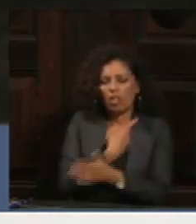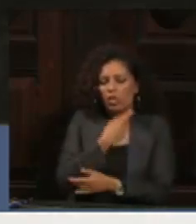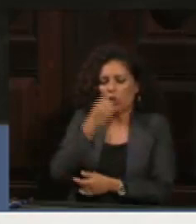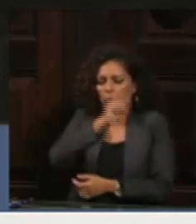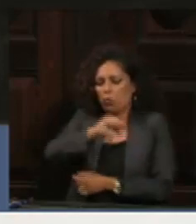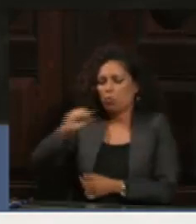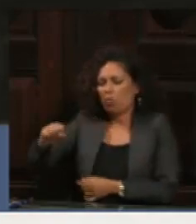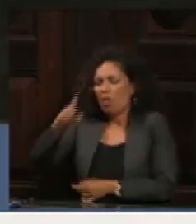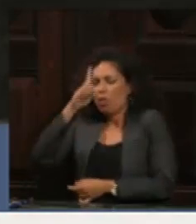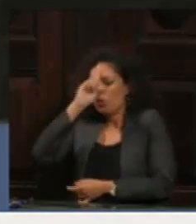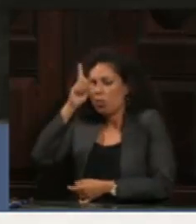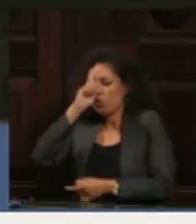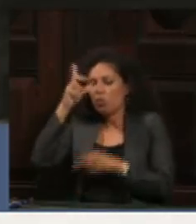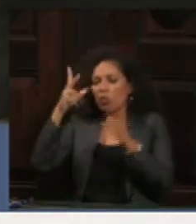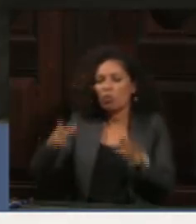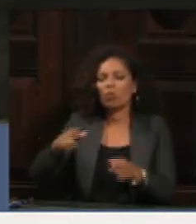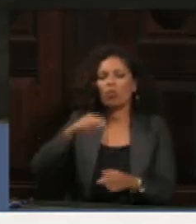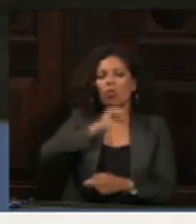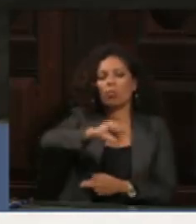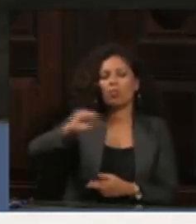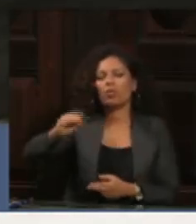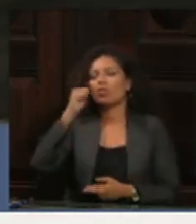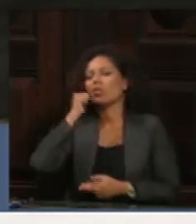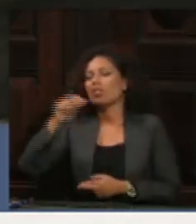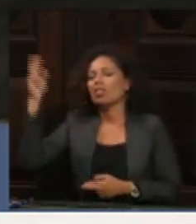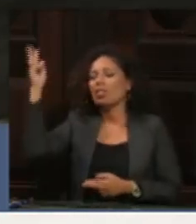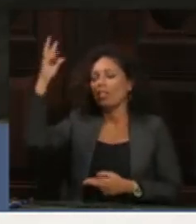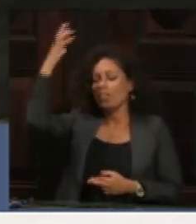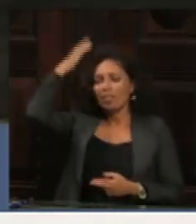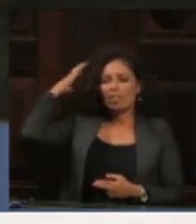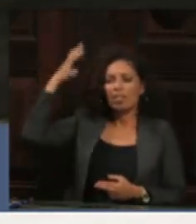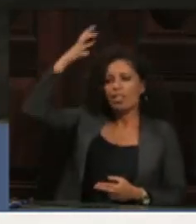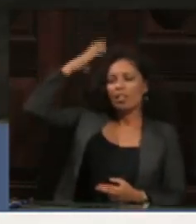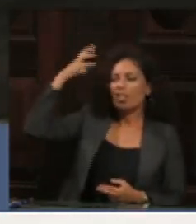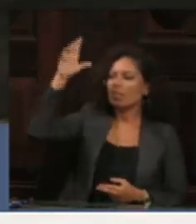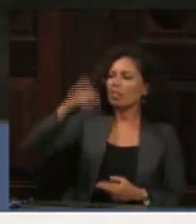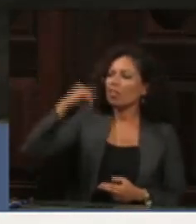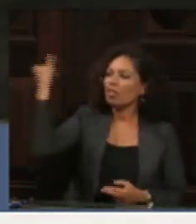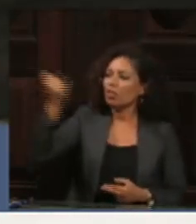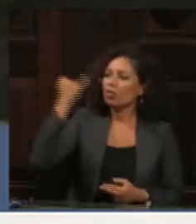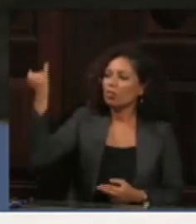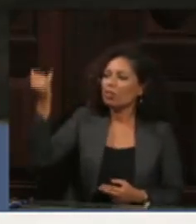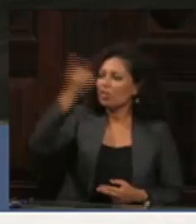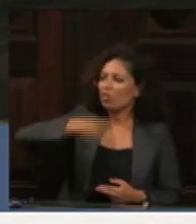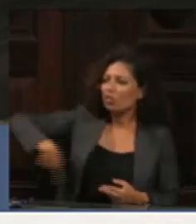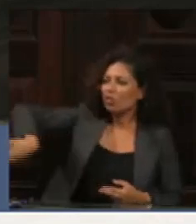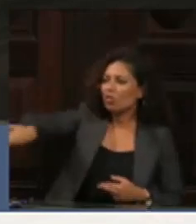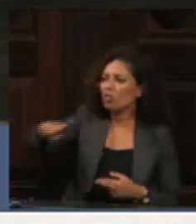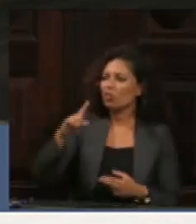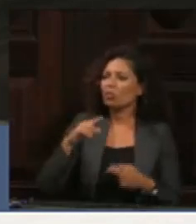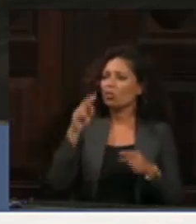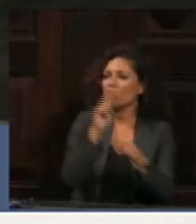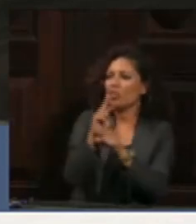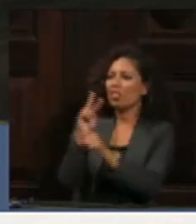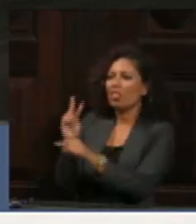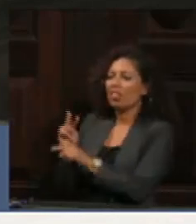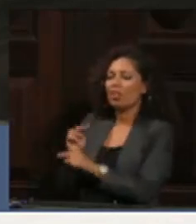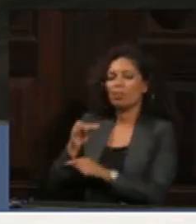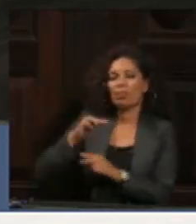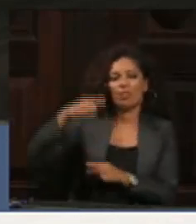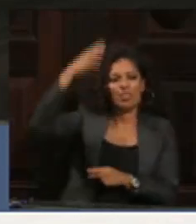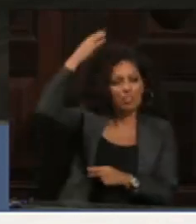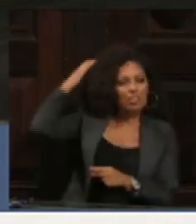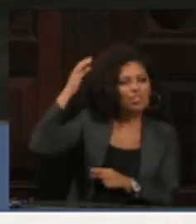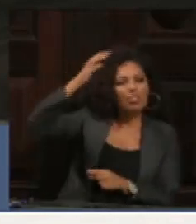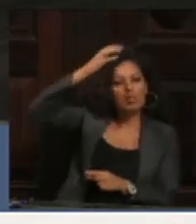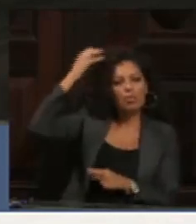como matou Marielle. E é importante a gente trazer que todo o simbolismo que representa a Marielle, porque a